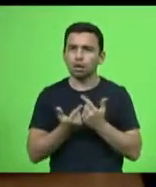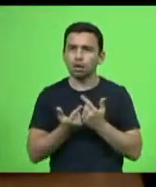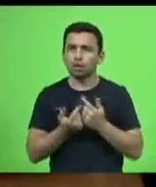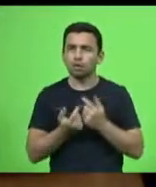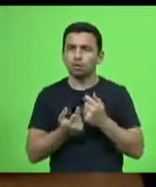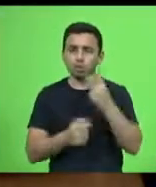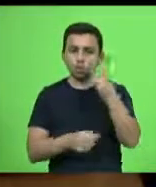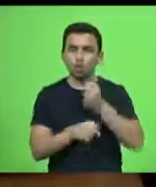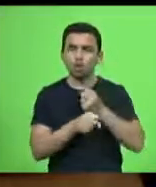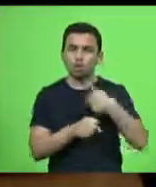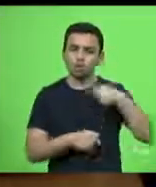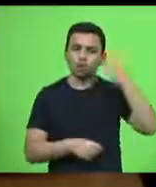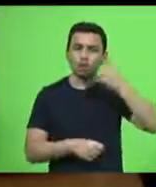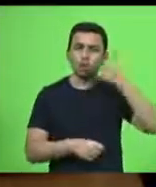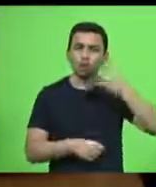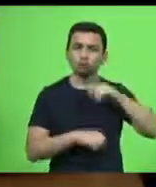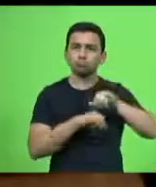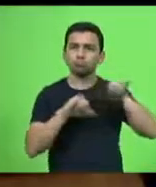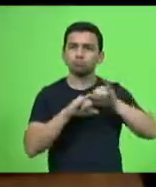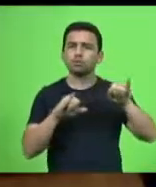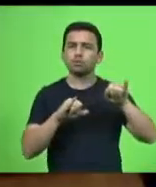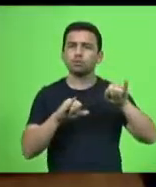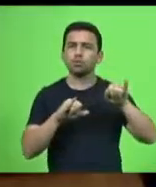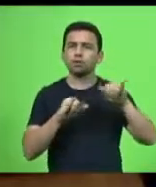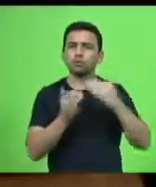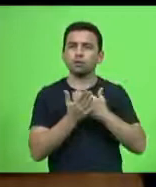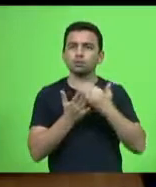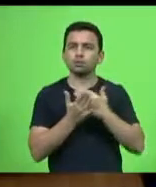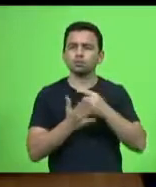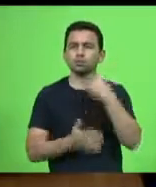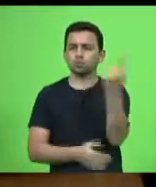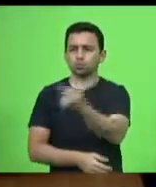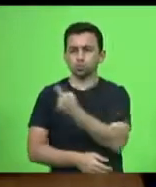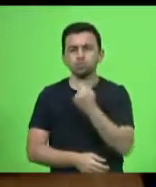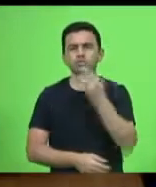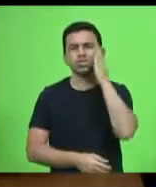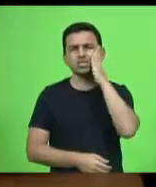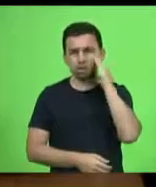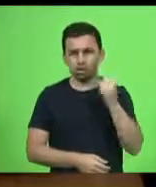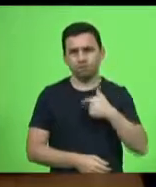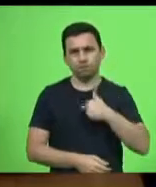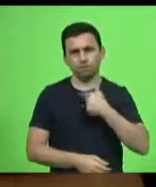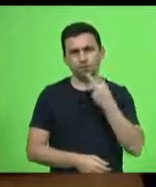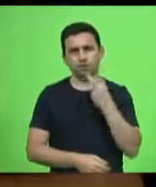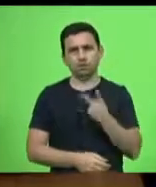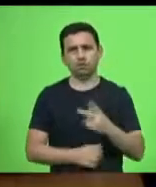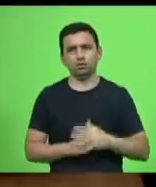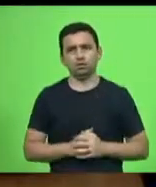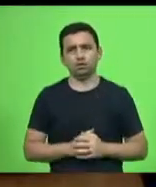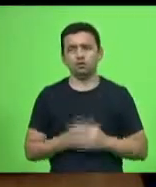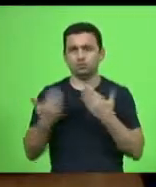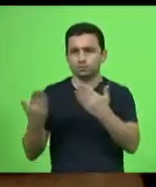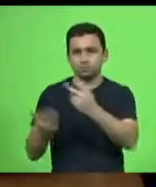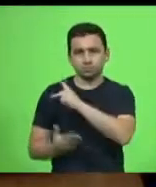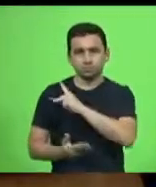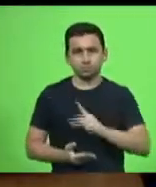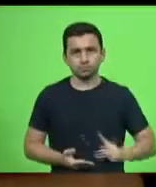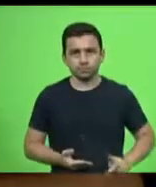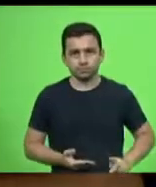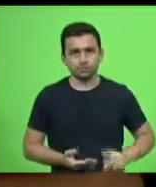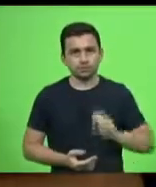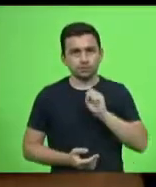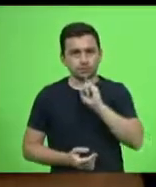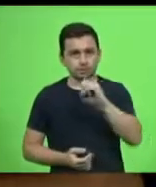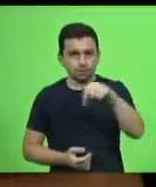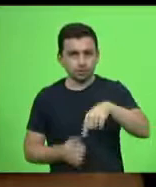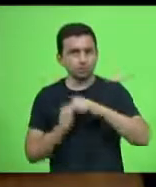que fui deputado. E todos os deputados que estão aqui sabem o que eu estou falando. E outra coisa, senhor presidente, se a Assembleia